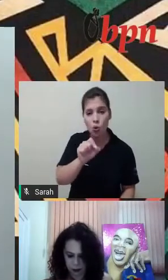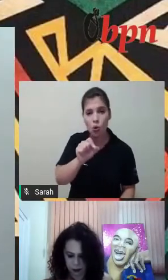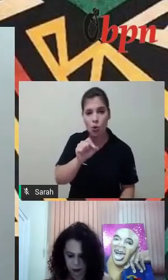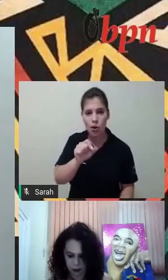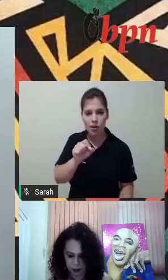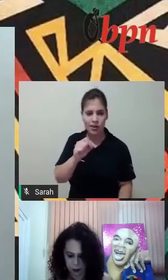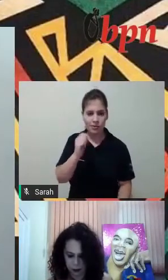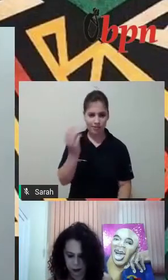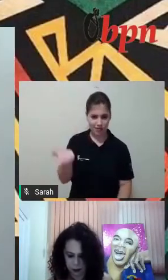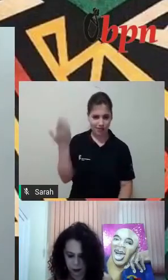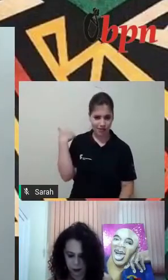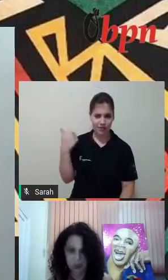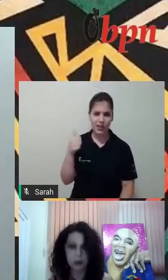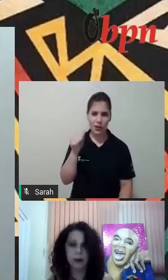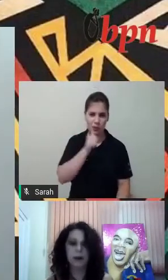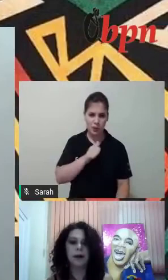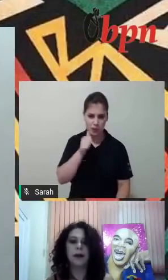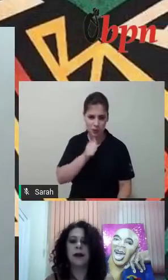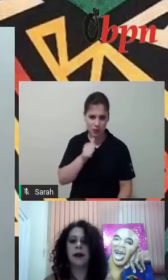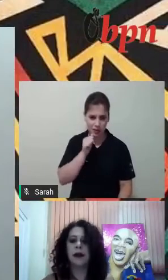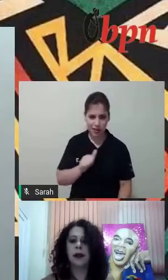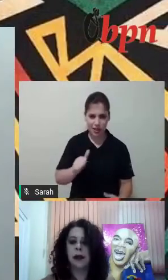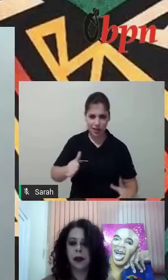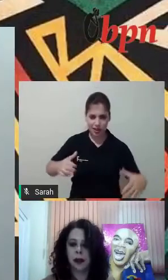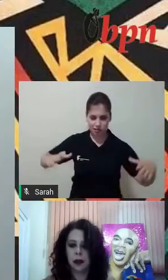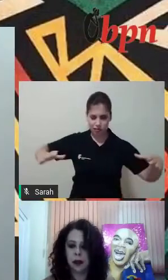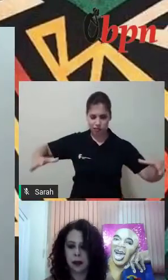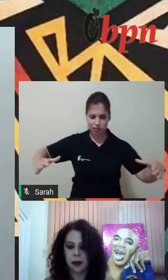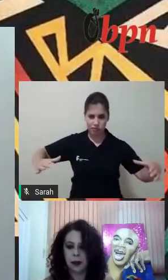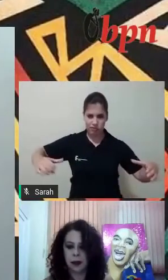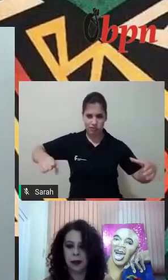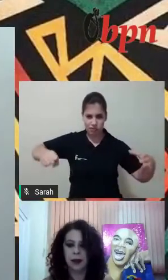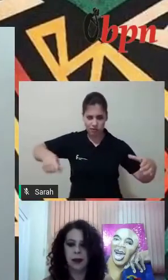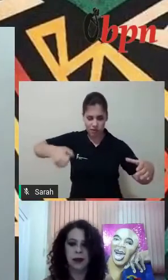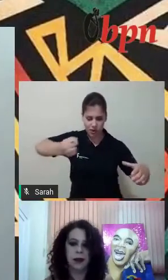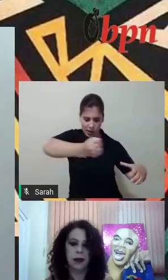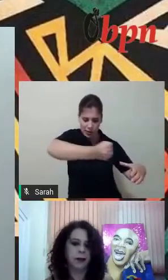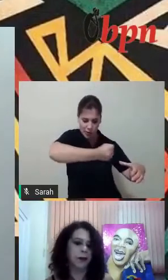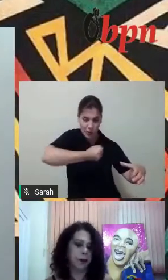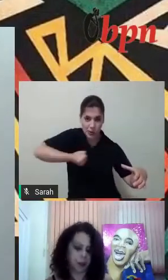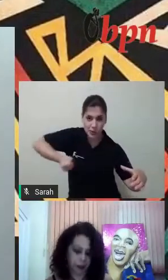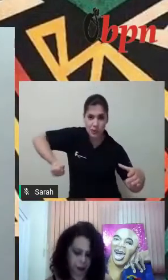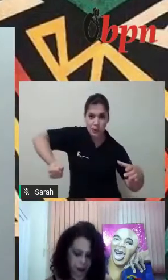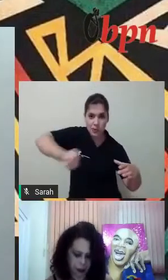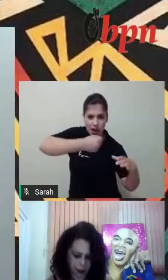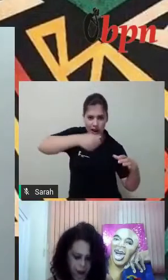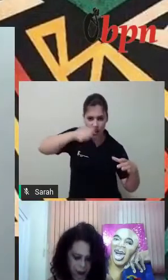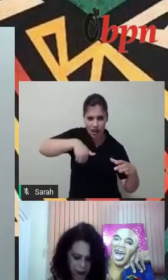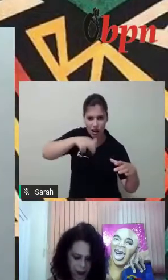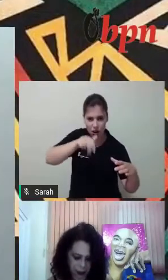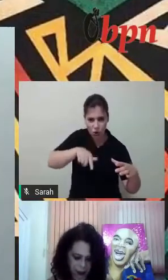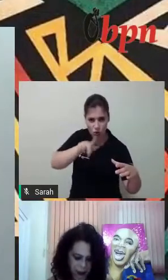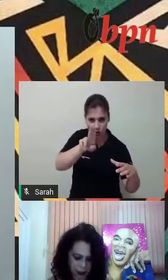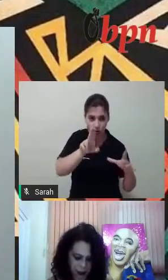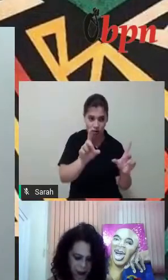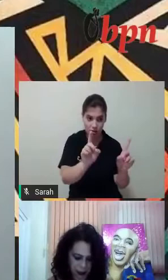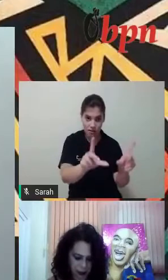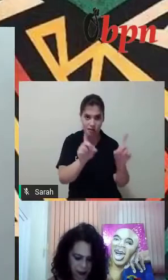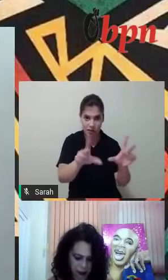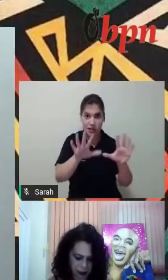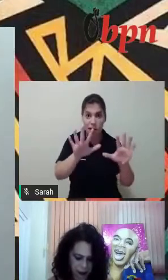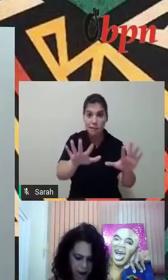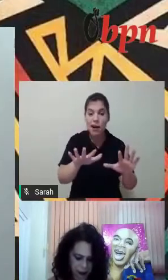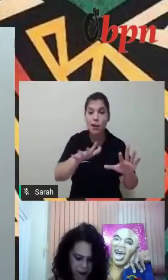daquelas mulheres que estão vendendo angu, se reunia para festejar, cantar os africanos,